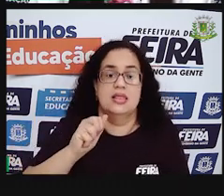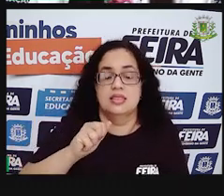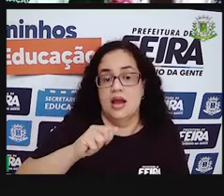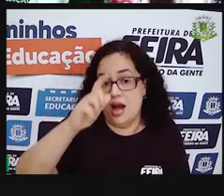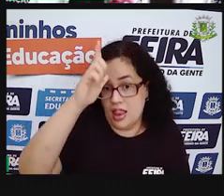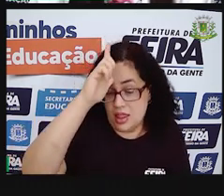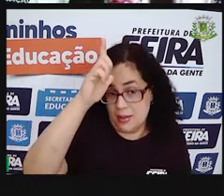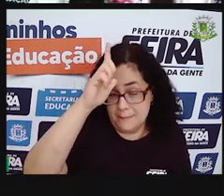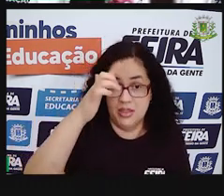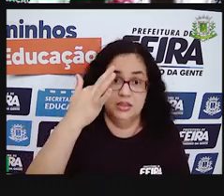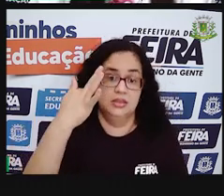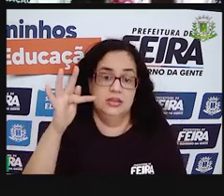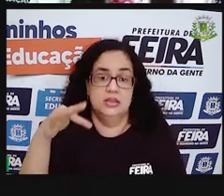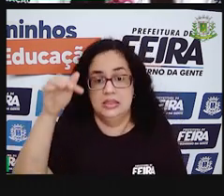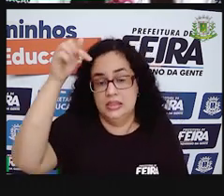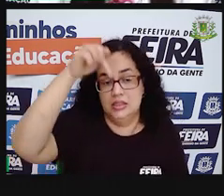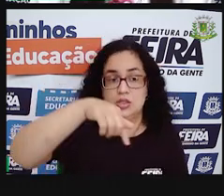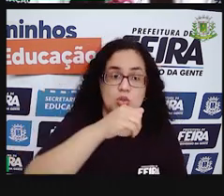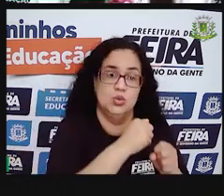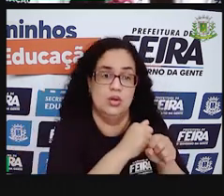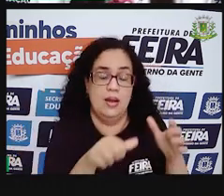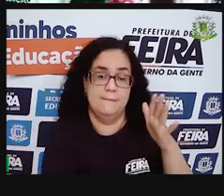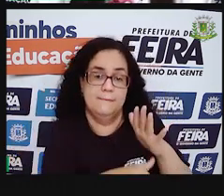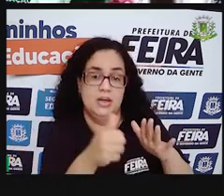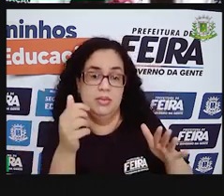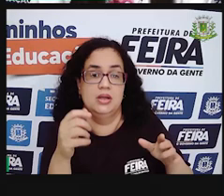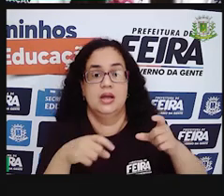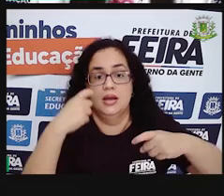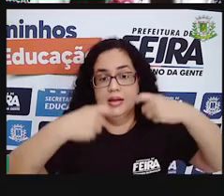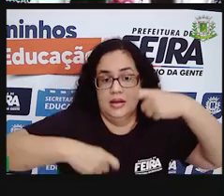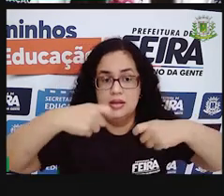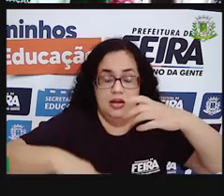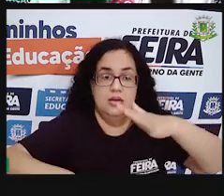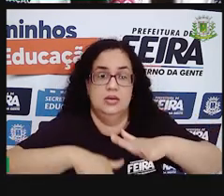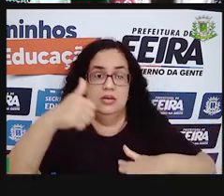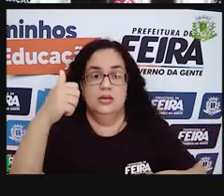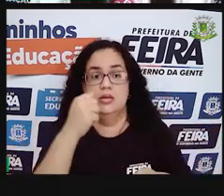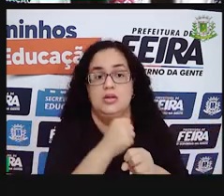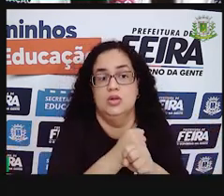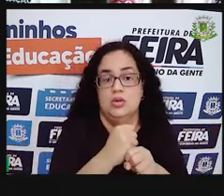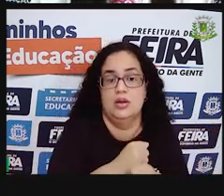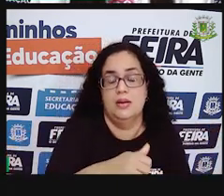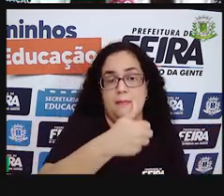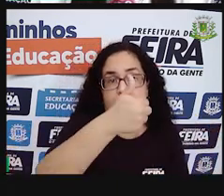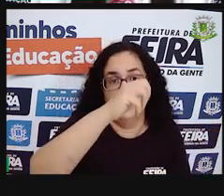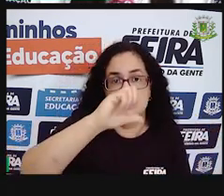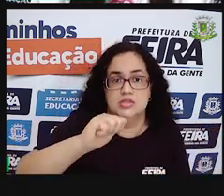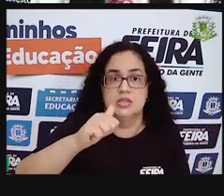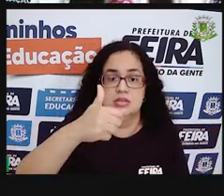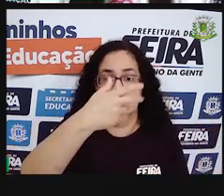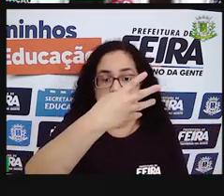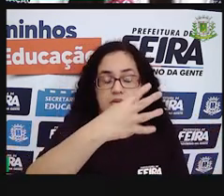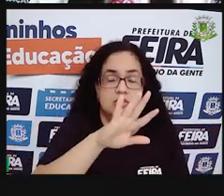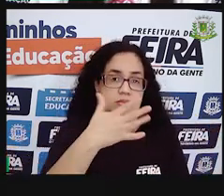que vieram para cá após a Primeira Guerra Mundial, em 1914 até mais ou menos